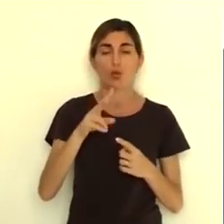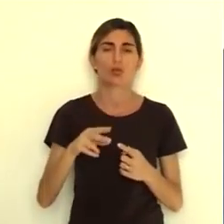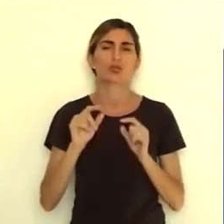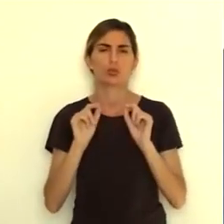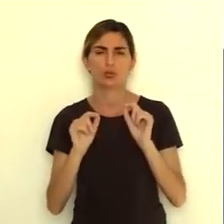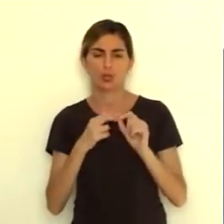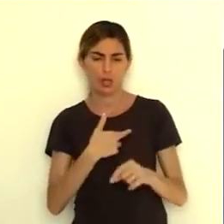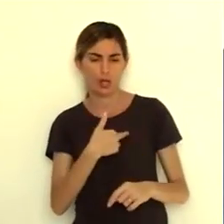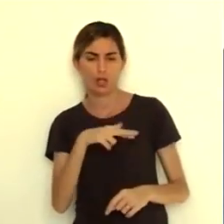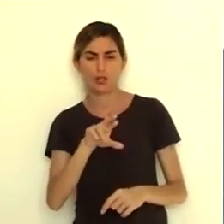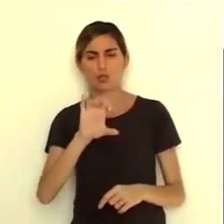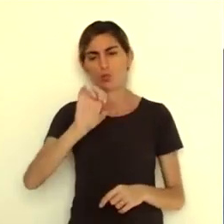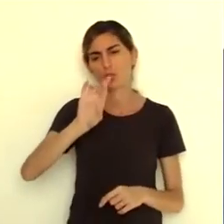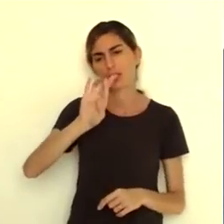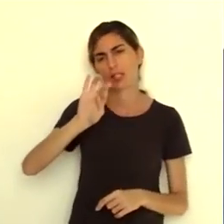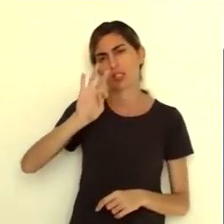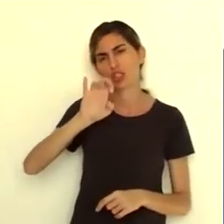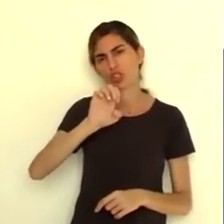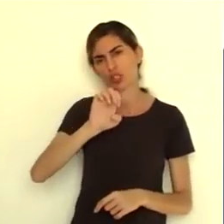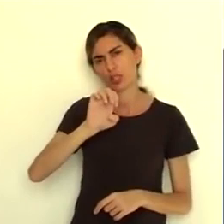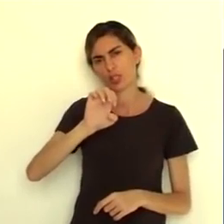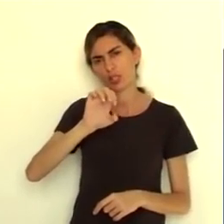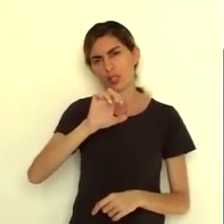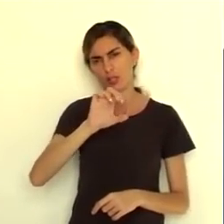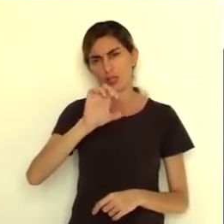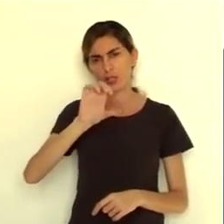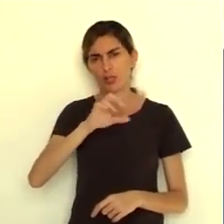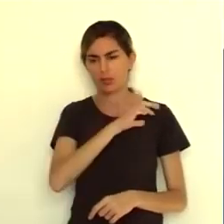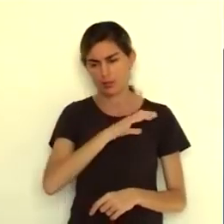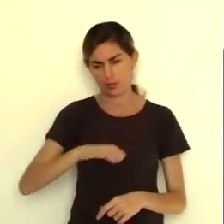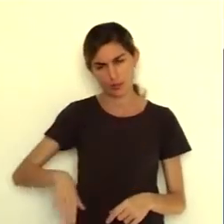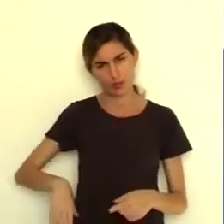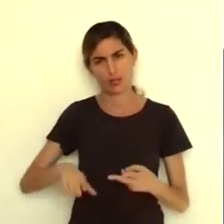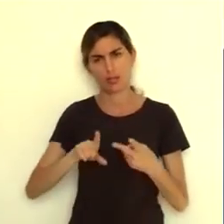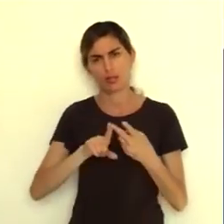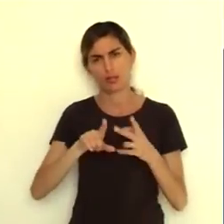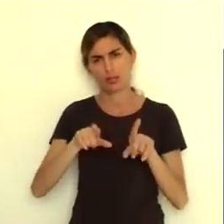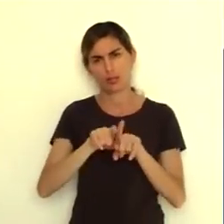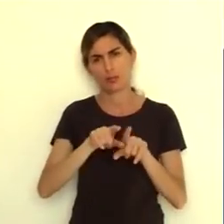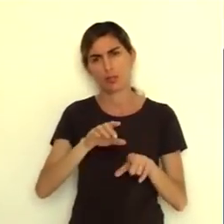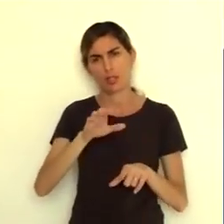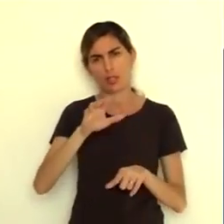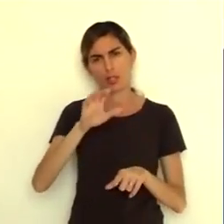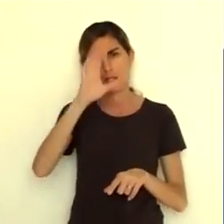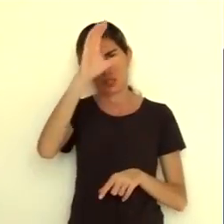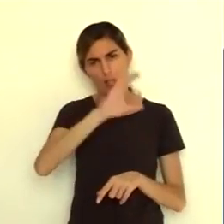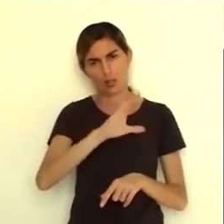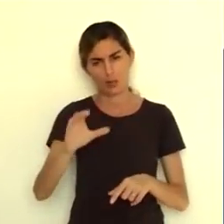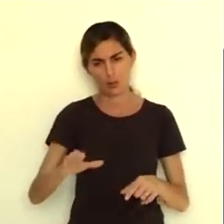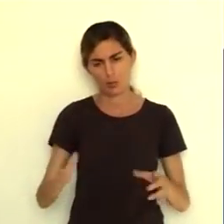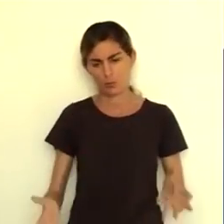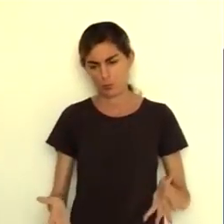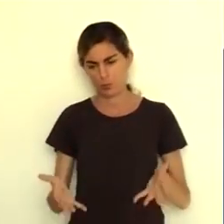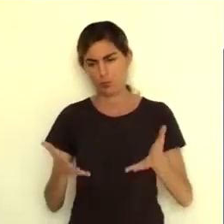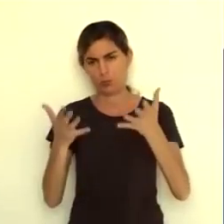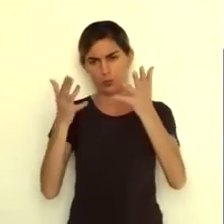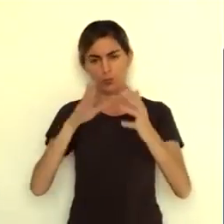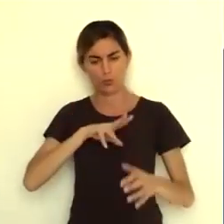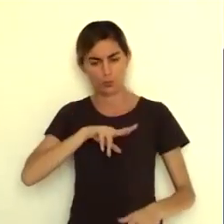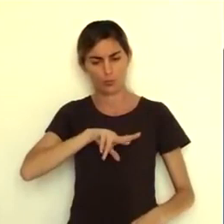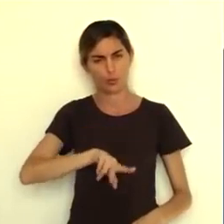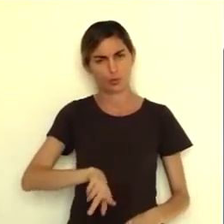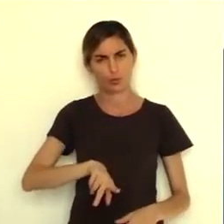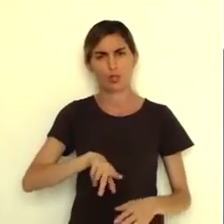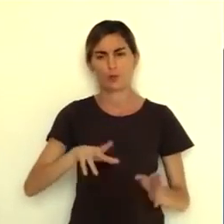forte predomínio da religião cristã e aí um predomínio do catolicismo, né? Então, os